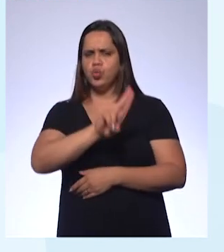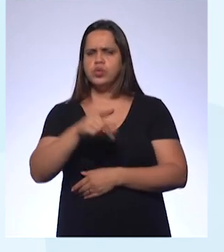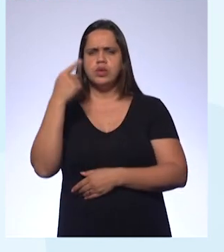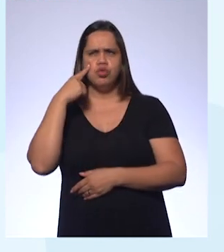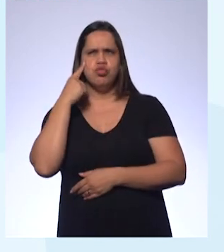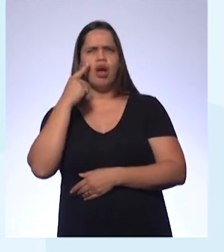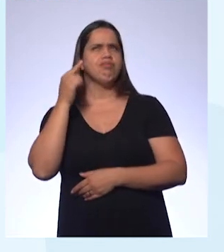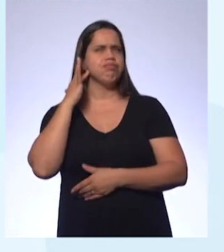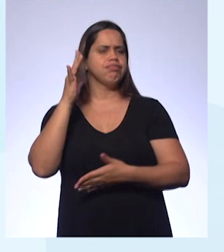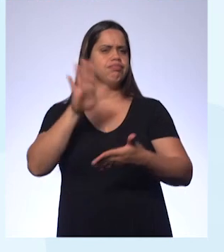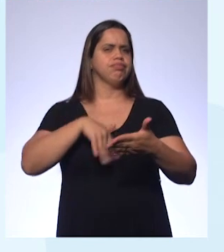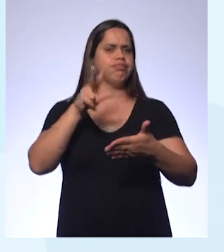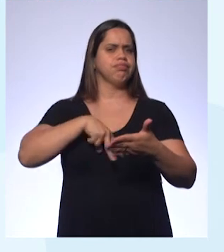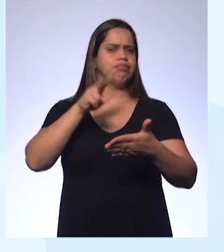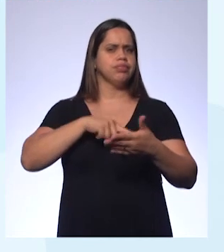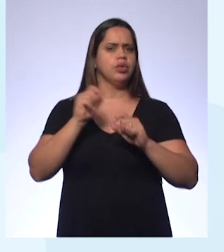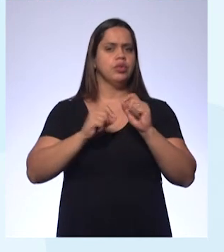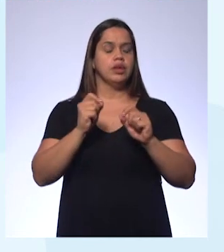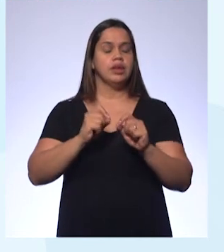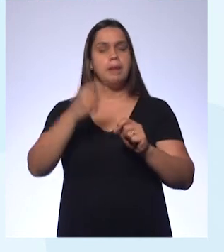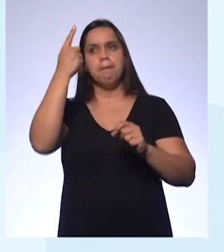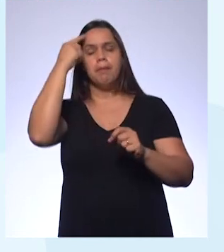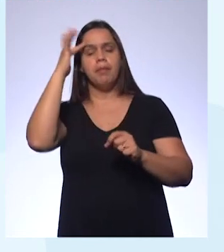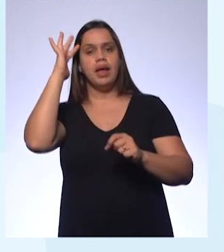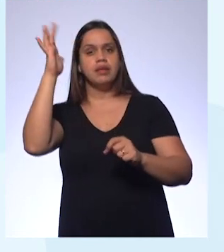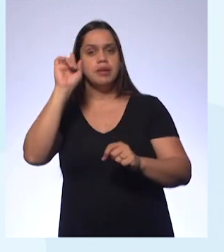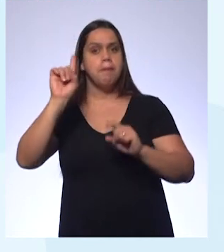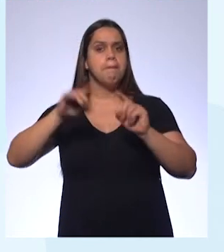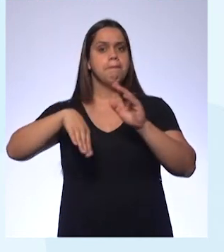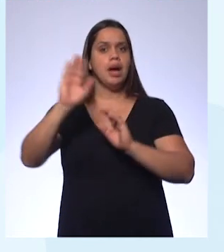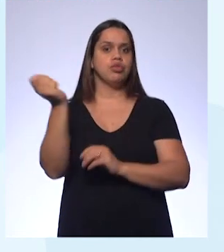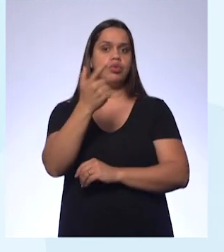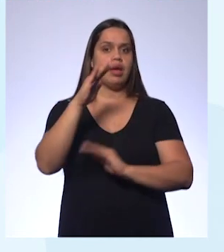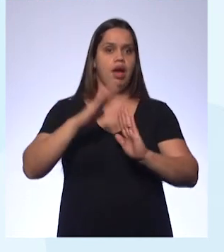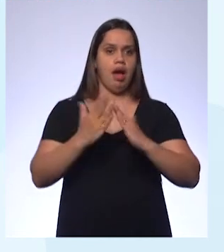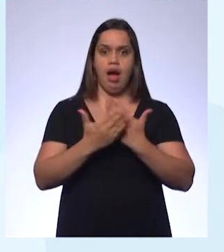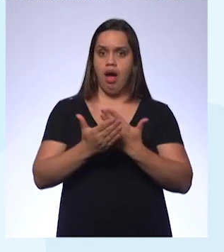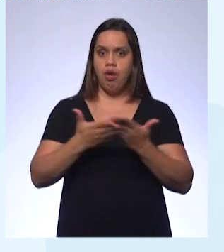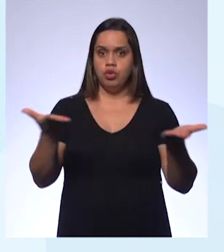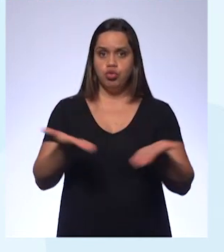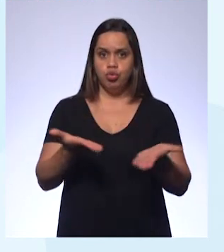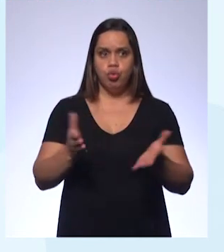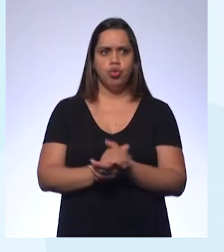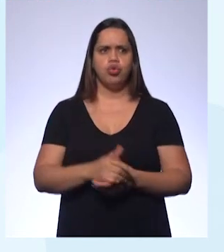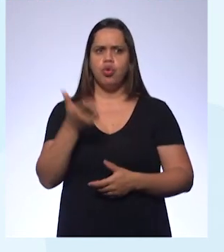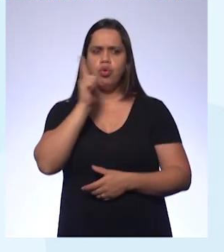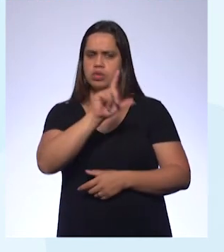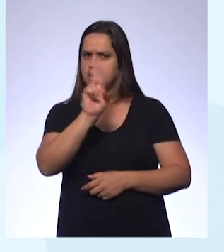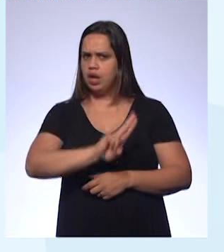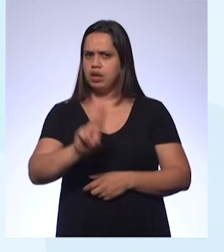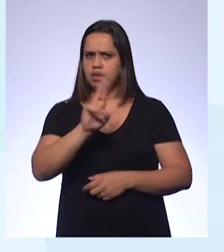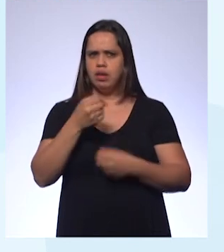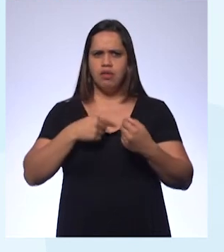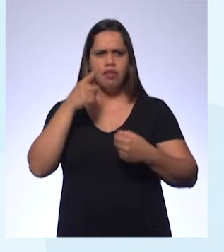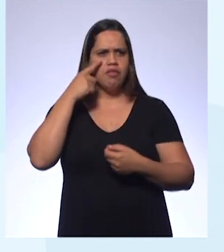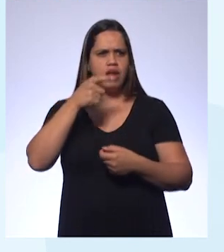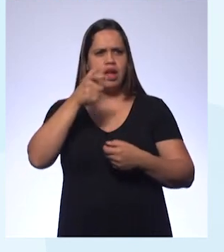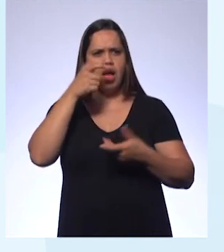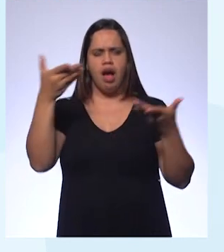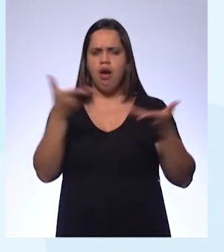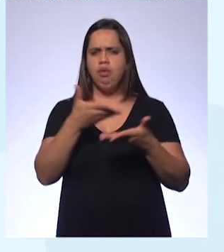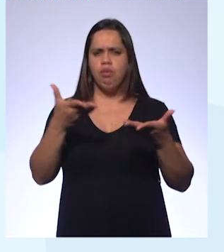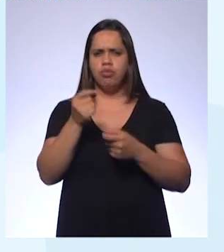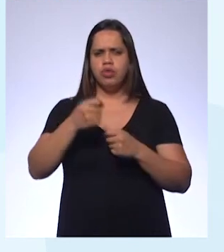e levem essa reflexão para além da nossa aula de hoje. Vocês conseguem identificar a aplicação desse princípio iluminista